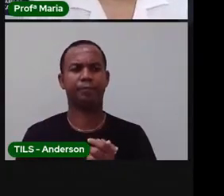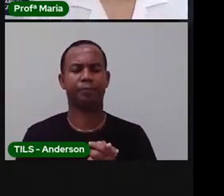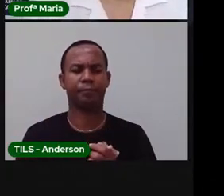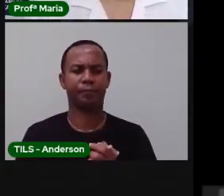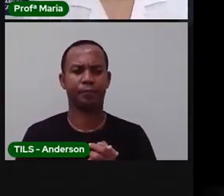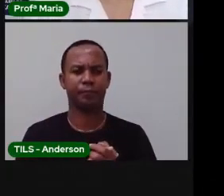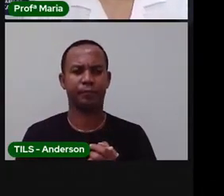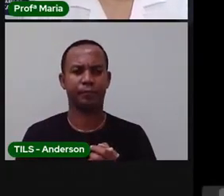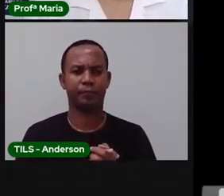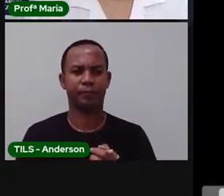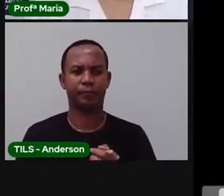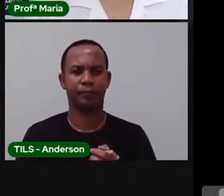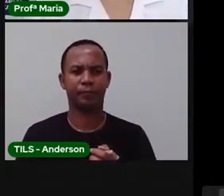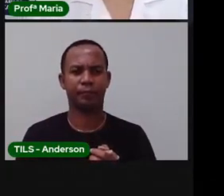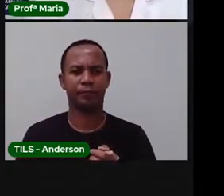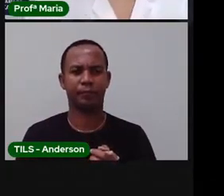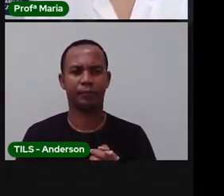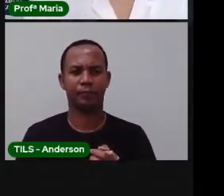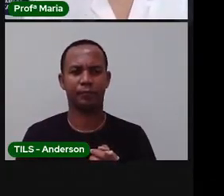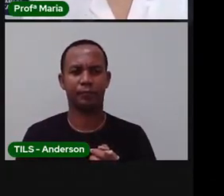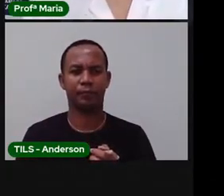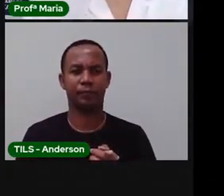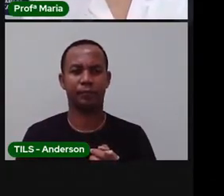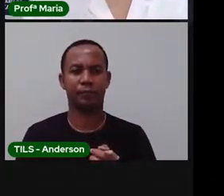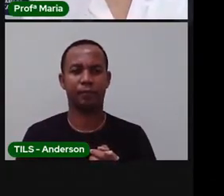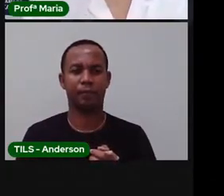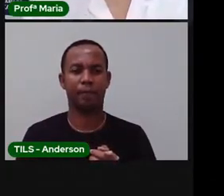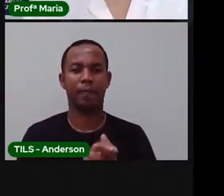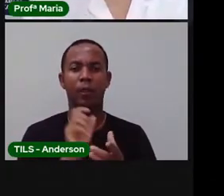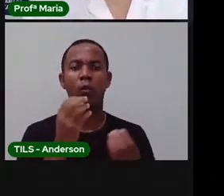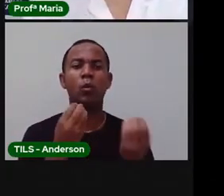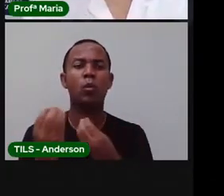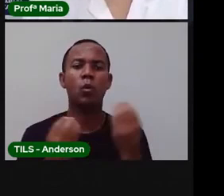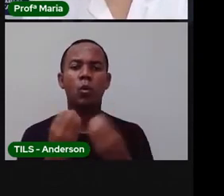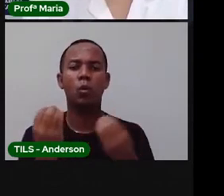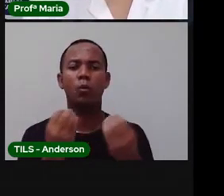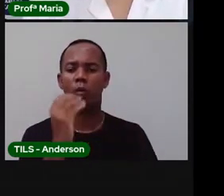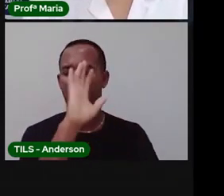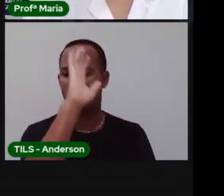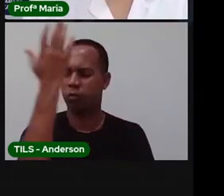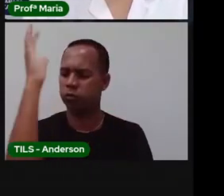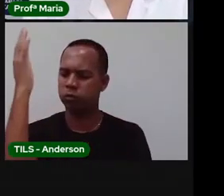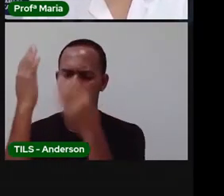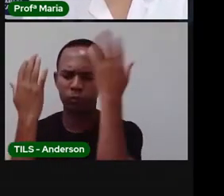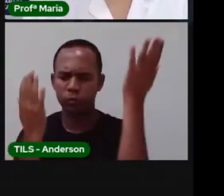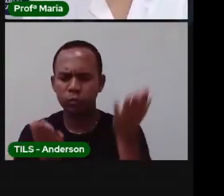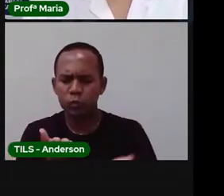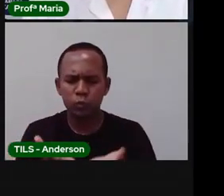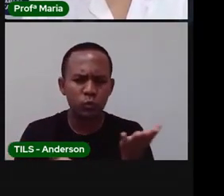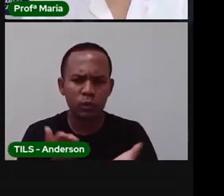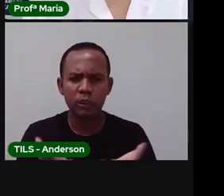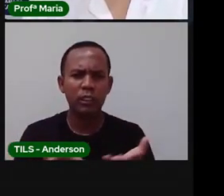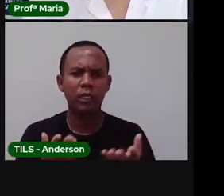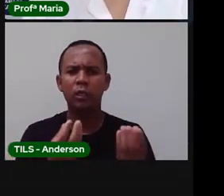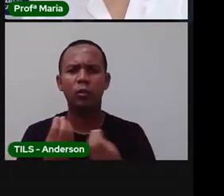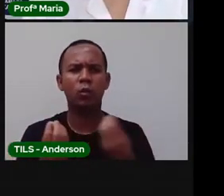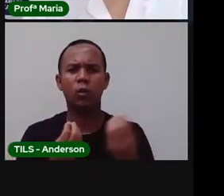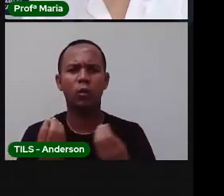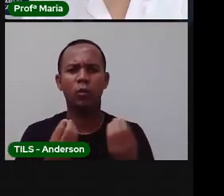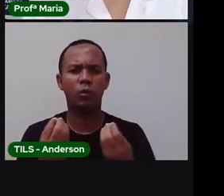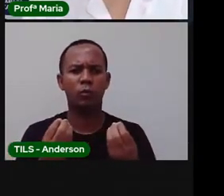amores? Vamos lá. Para a preservação do meio ambiente, o lixo deve ser considerado uma